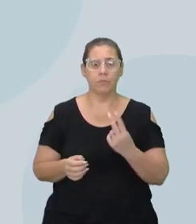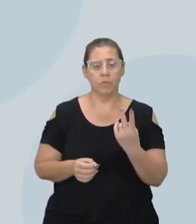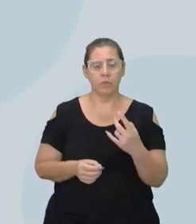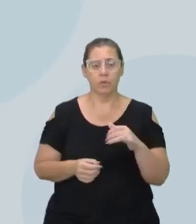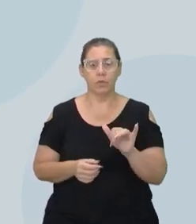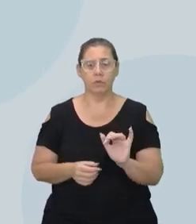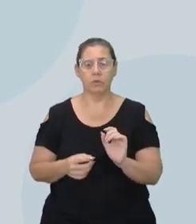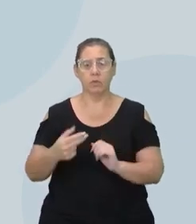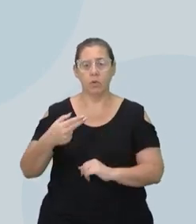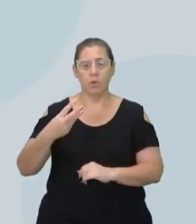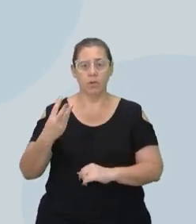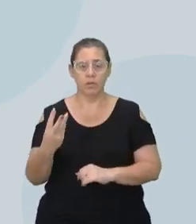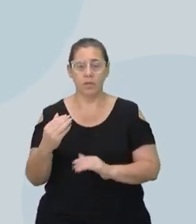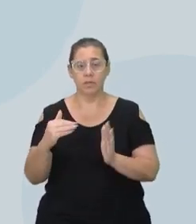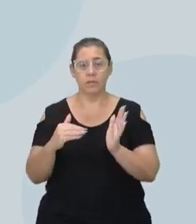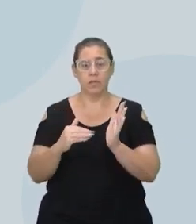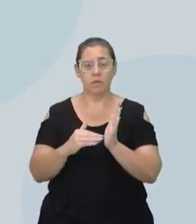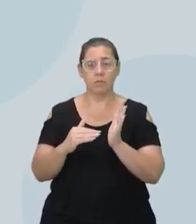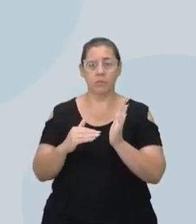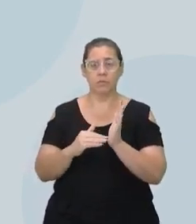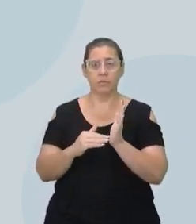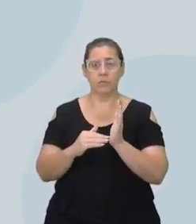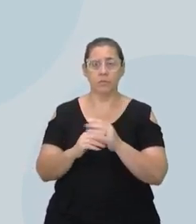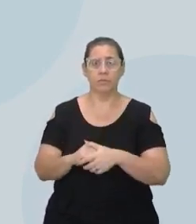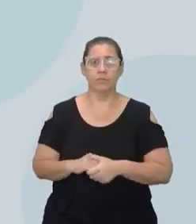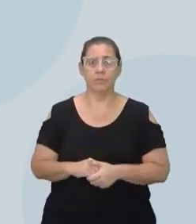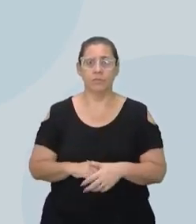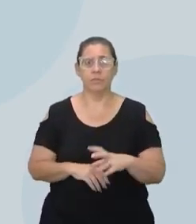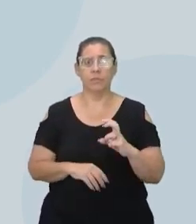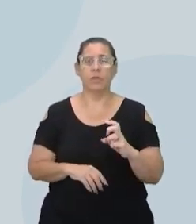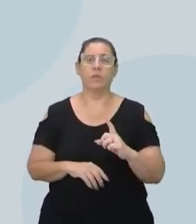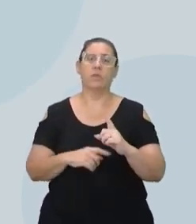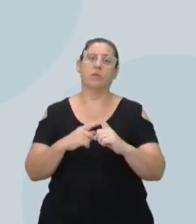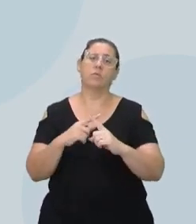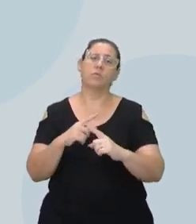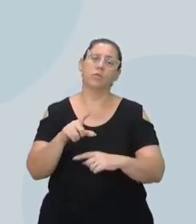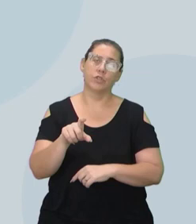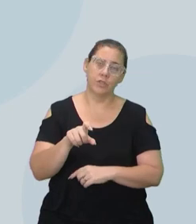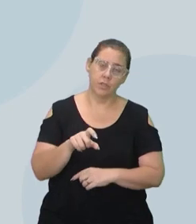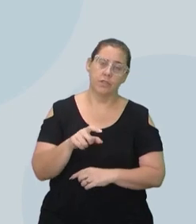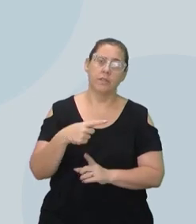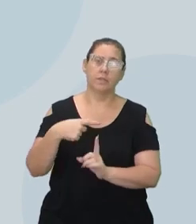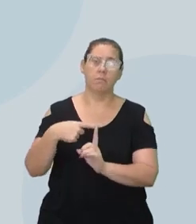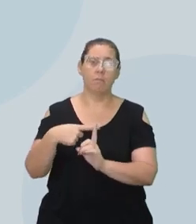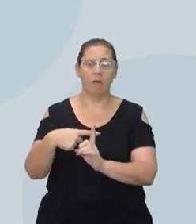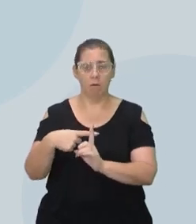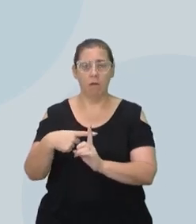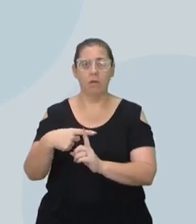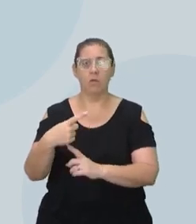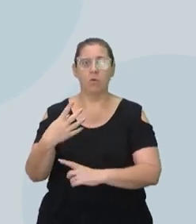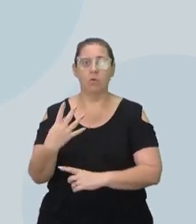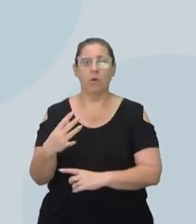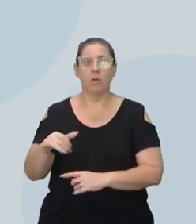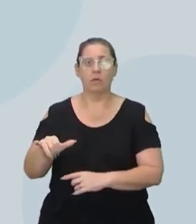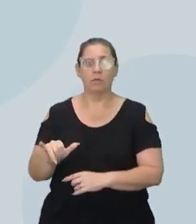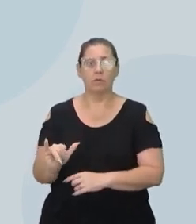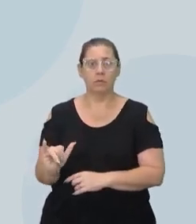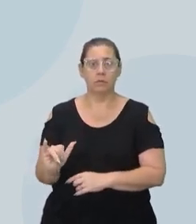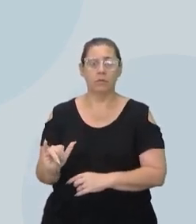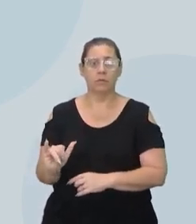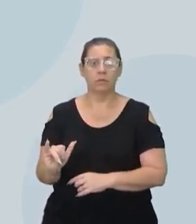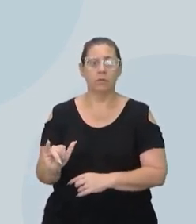2y igual a 3. E a última aqui, ó, vai ficar 5x mais